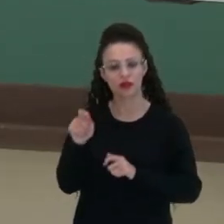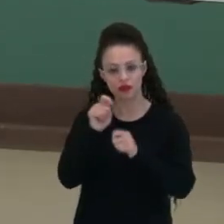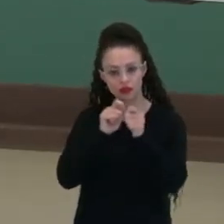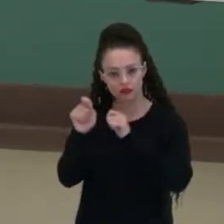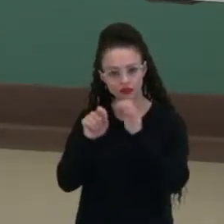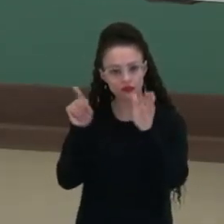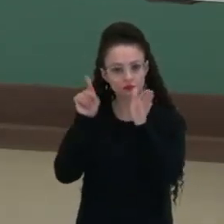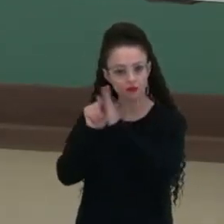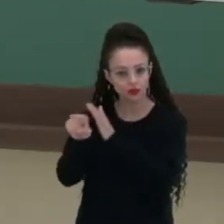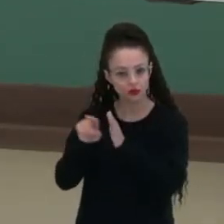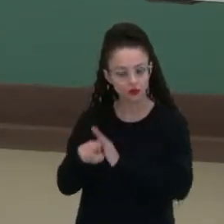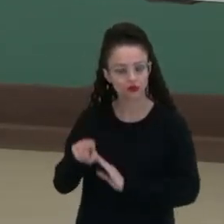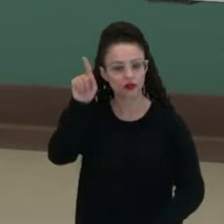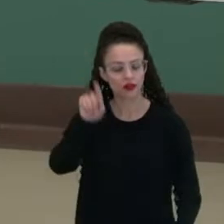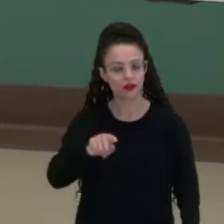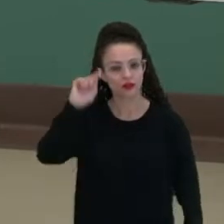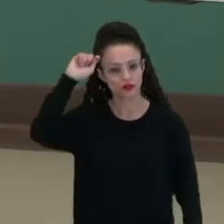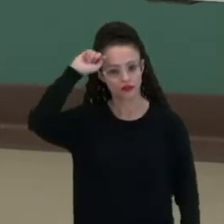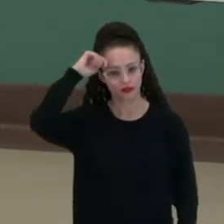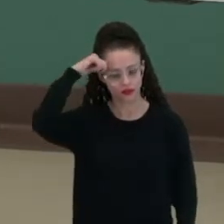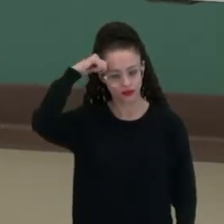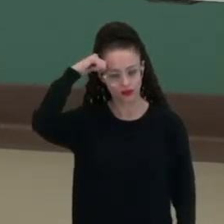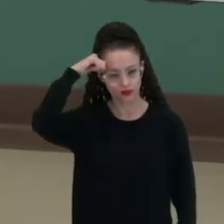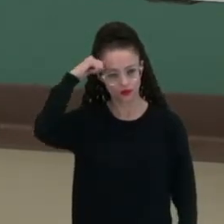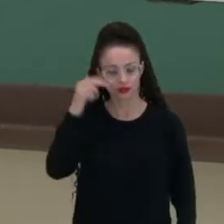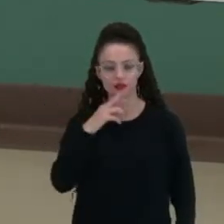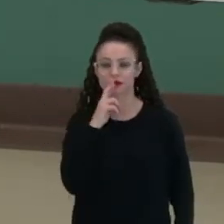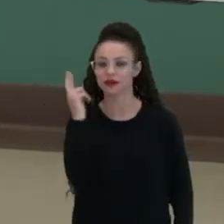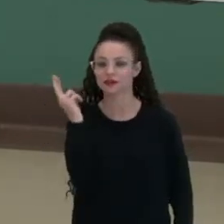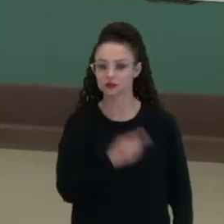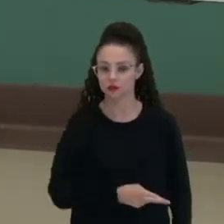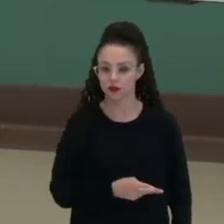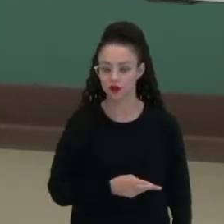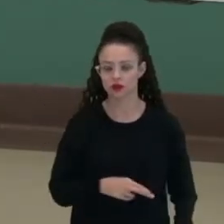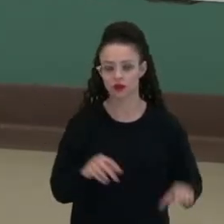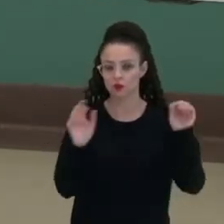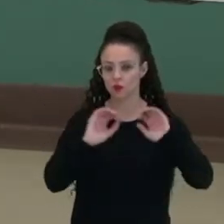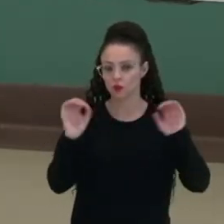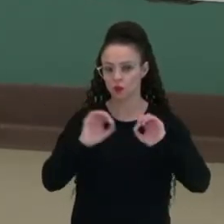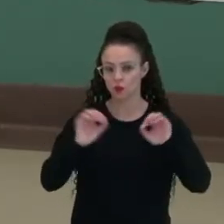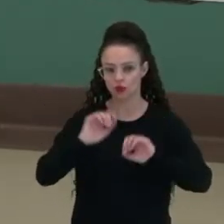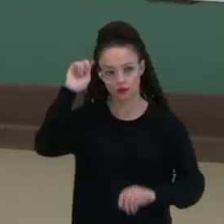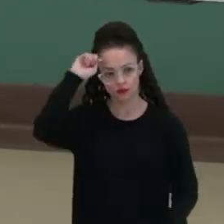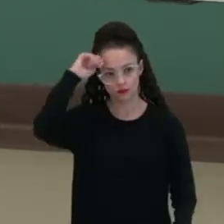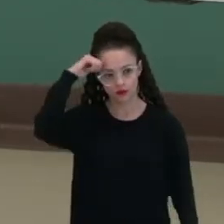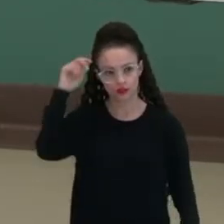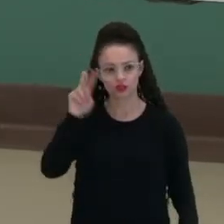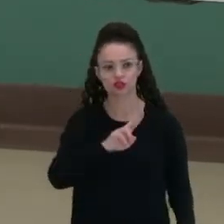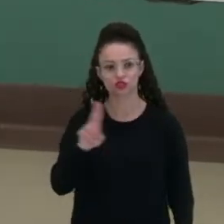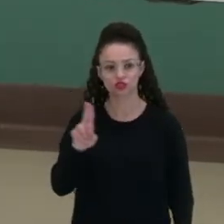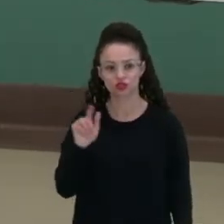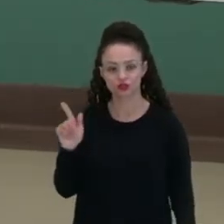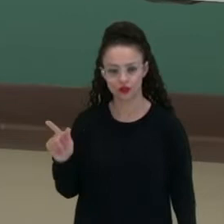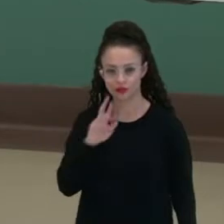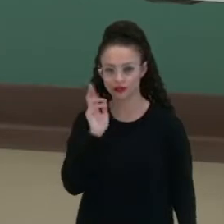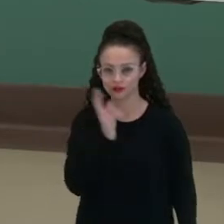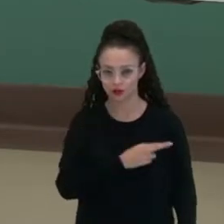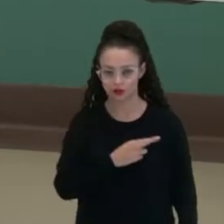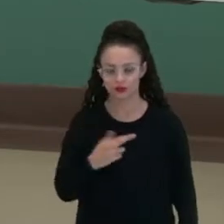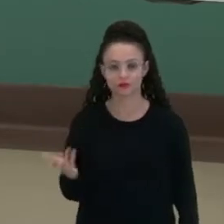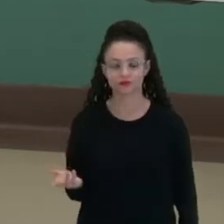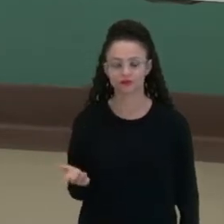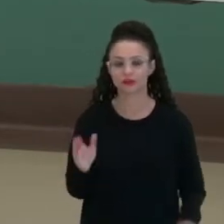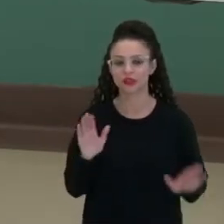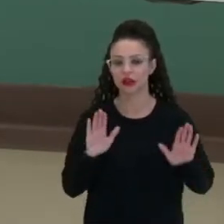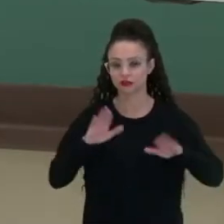vai acompanhar que está sempre como? Em negrito. E a resposta da entrevistada com o nome dela, Lígia Fagundes Telles.